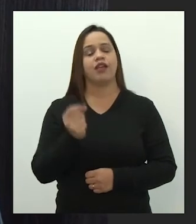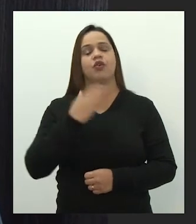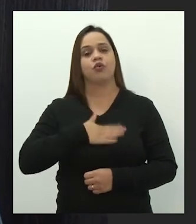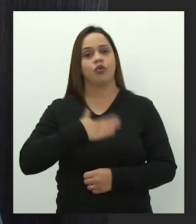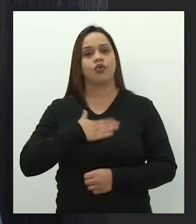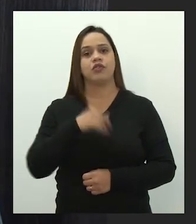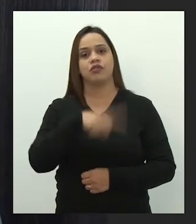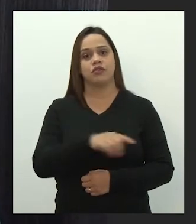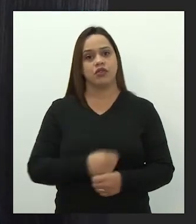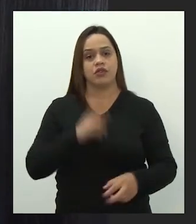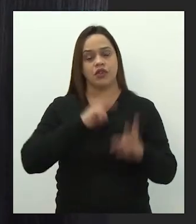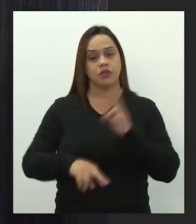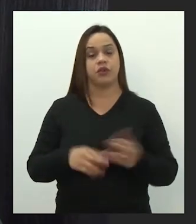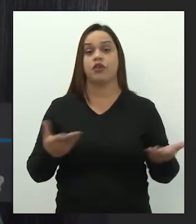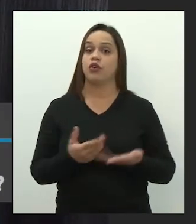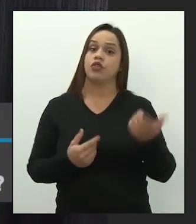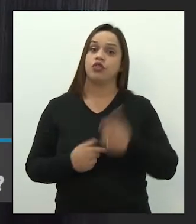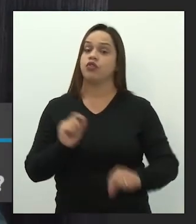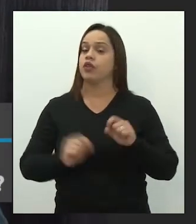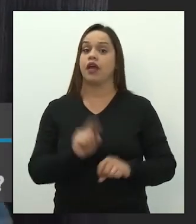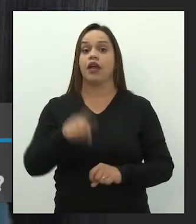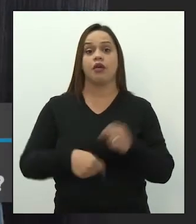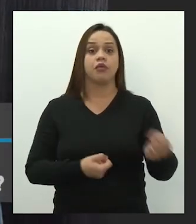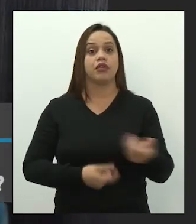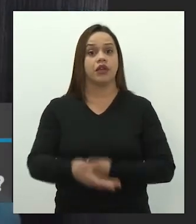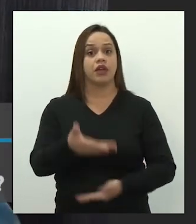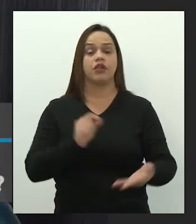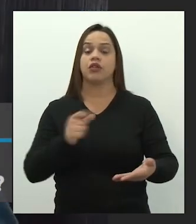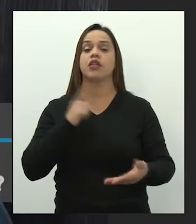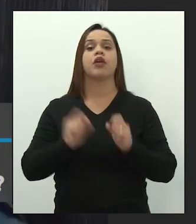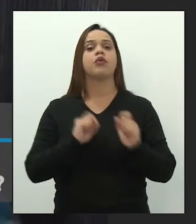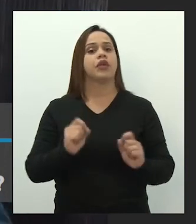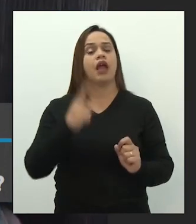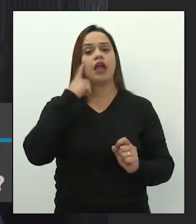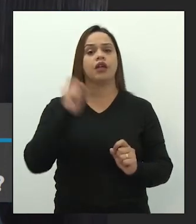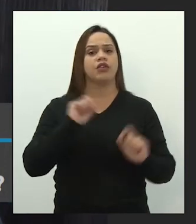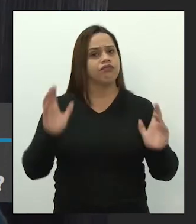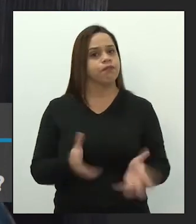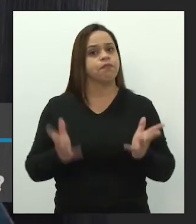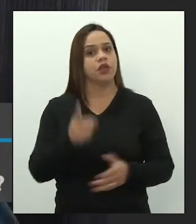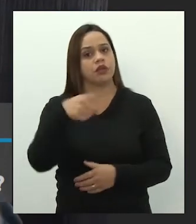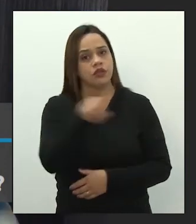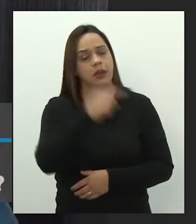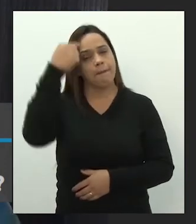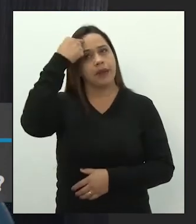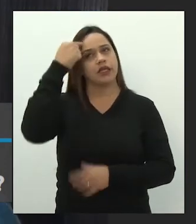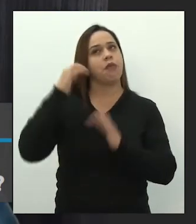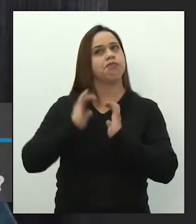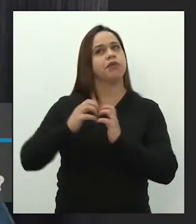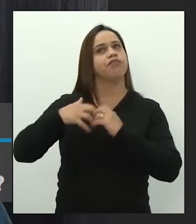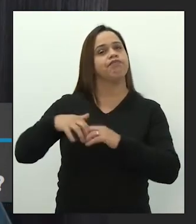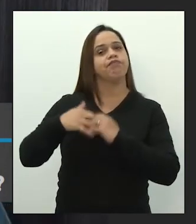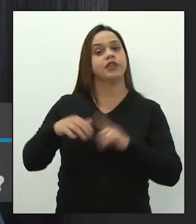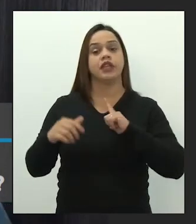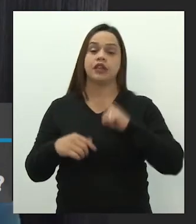E essa, gente, de novo, é uma interação que tem a intenção de provocar mesmo, estimular vocês a pensar, a refletir, ter